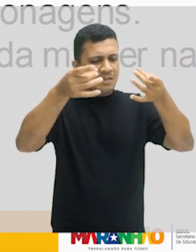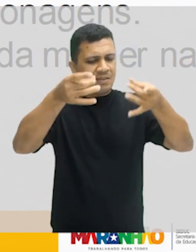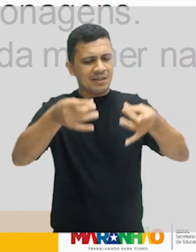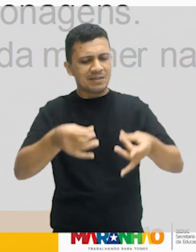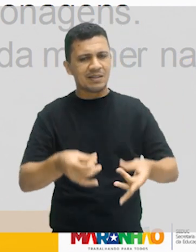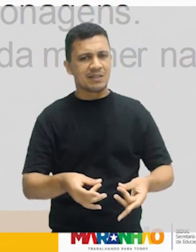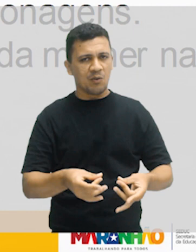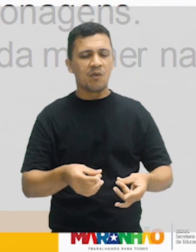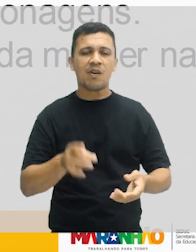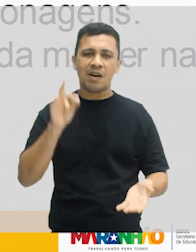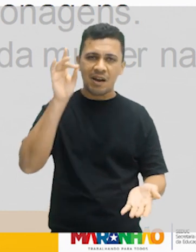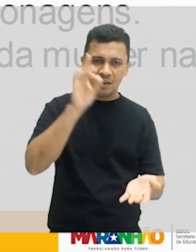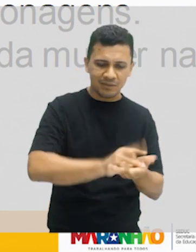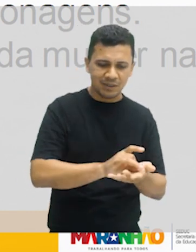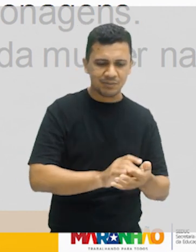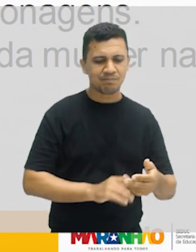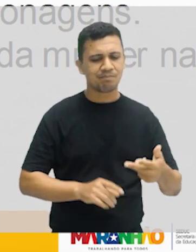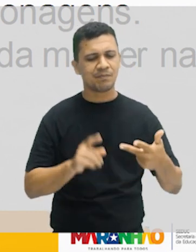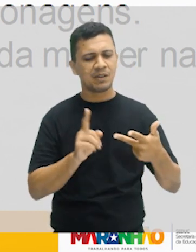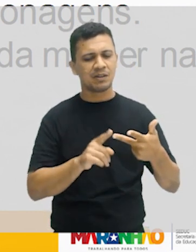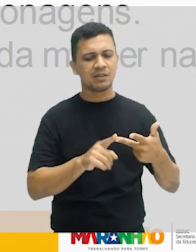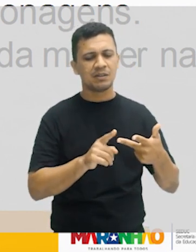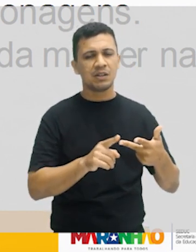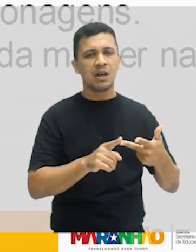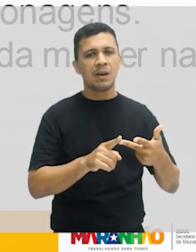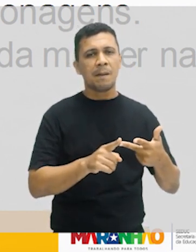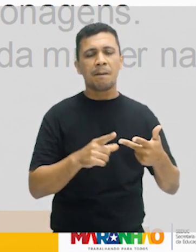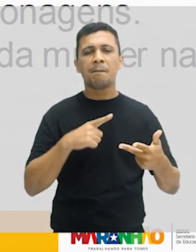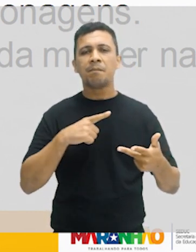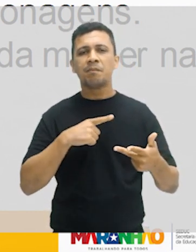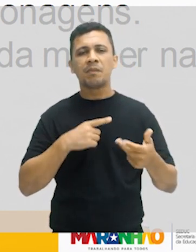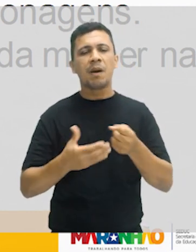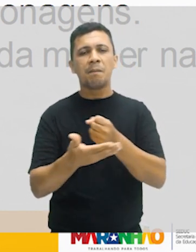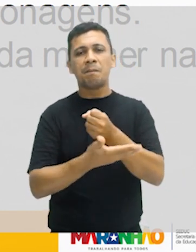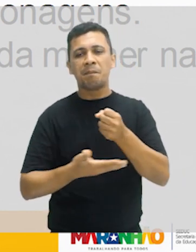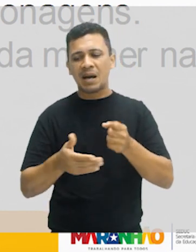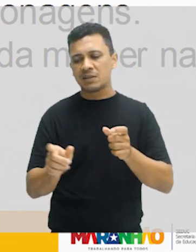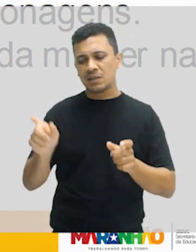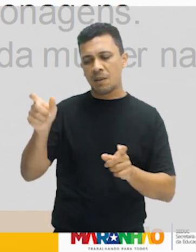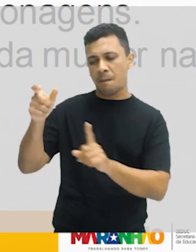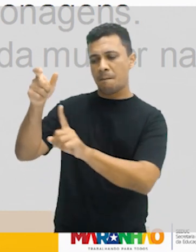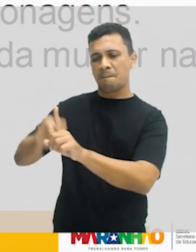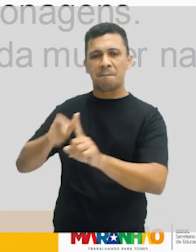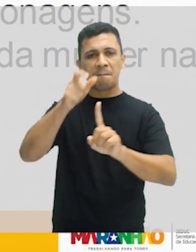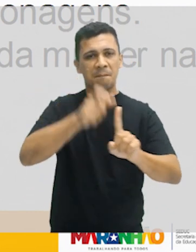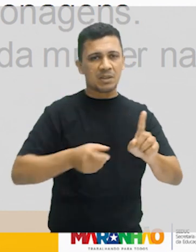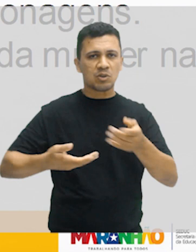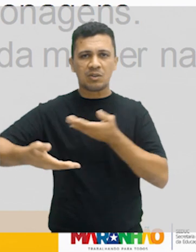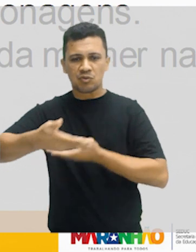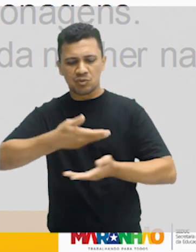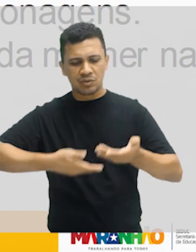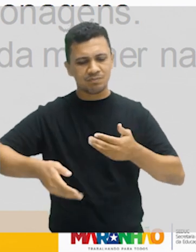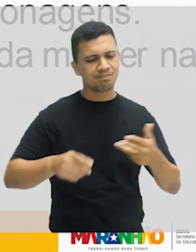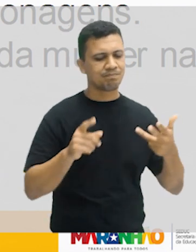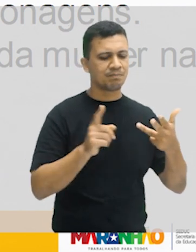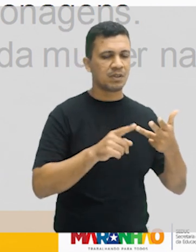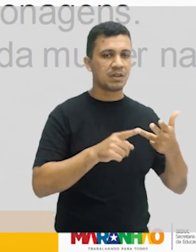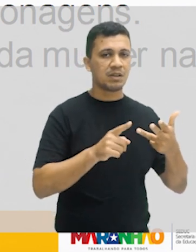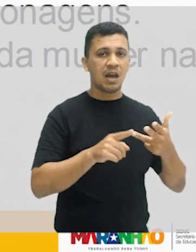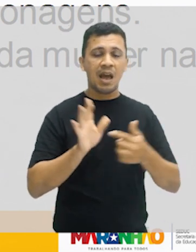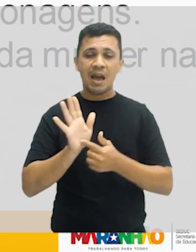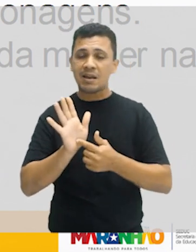da realidade, se é a injunção com base no diálogo entre os personagens, se é a exposição com base